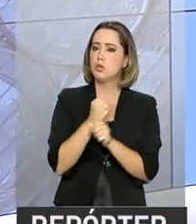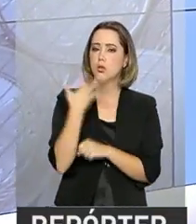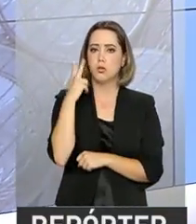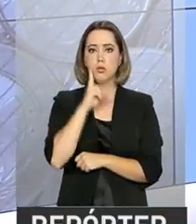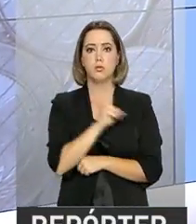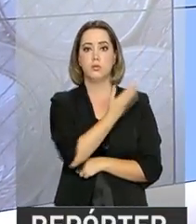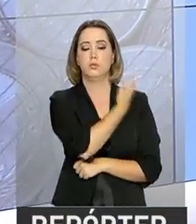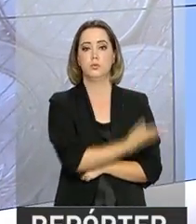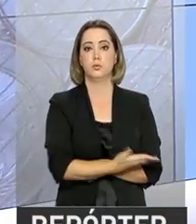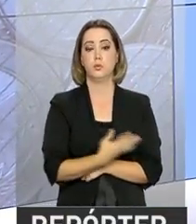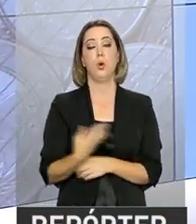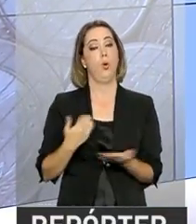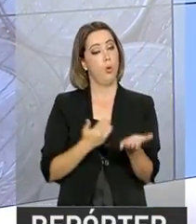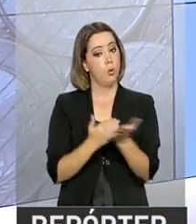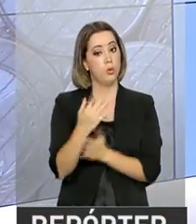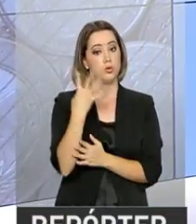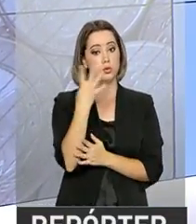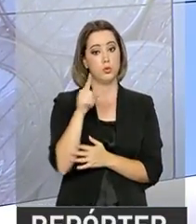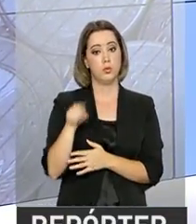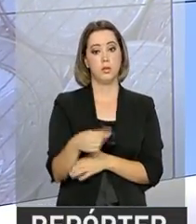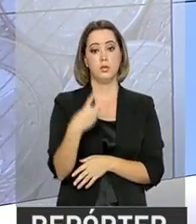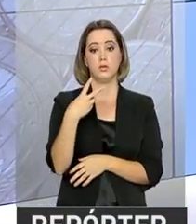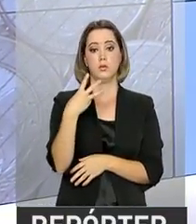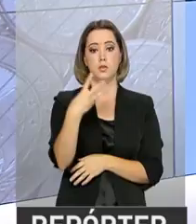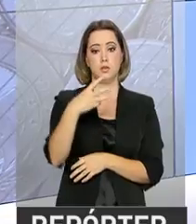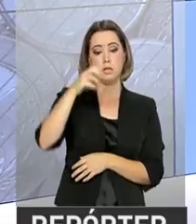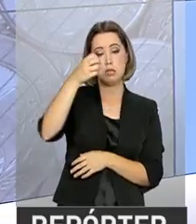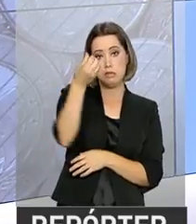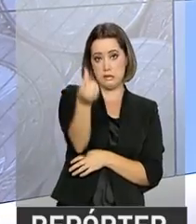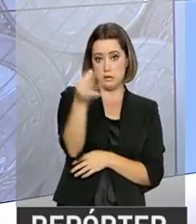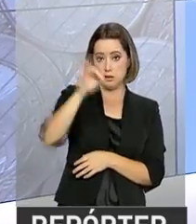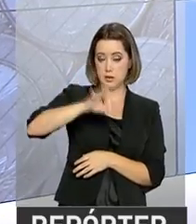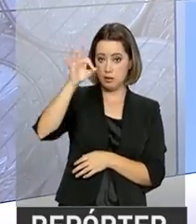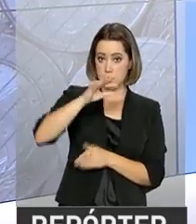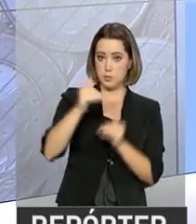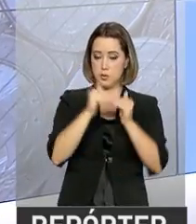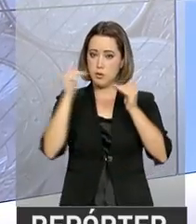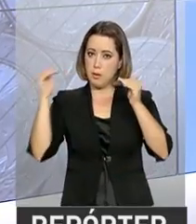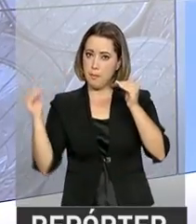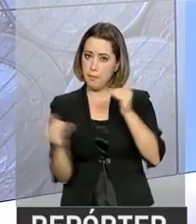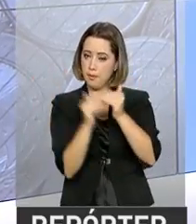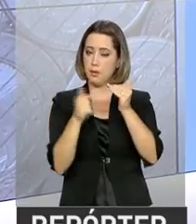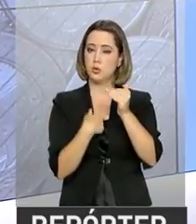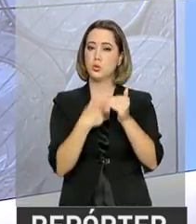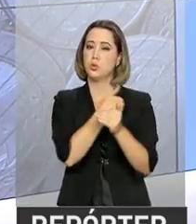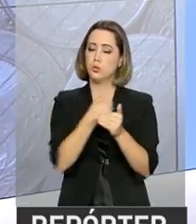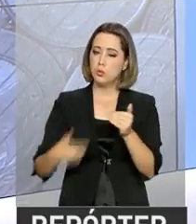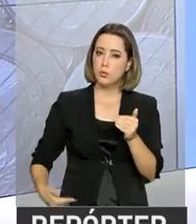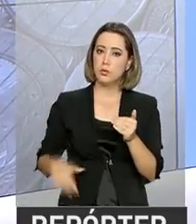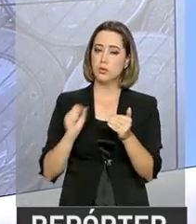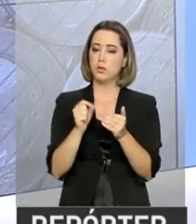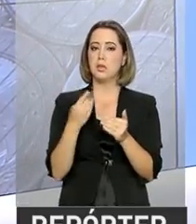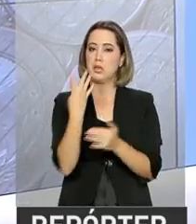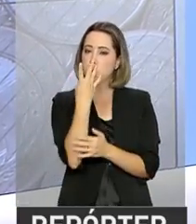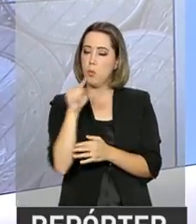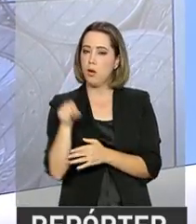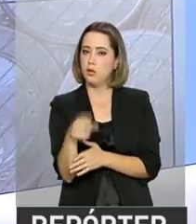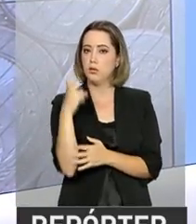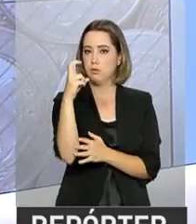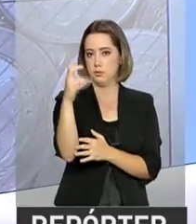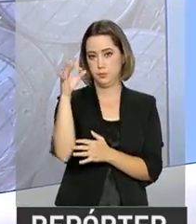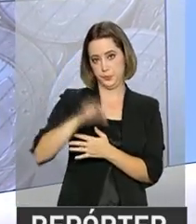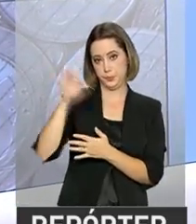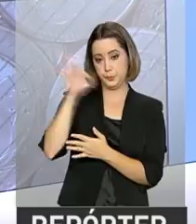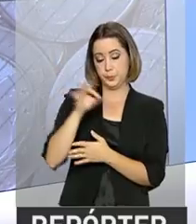em 4 36% abaixo da Meta do governo que é de 4,5 por. segundo o boletim